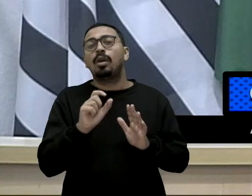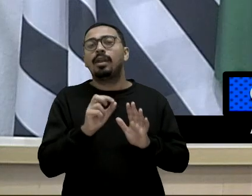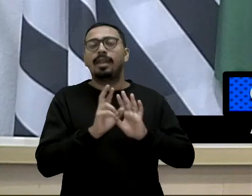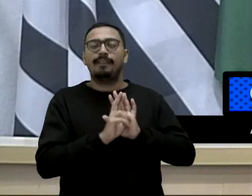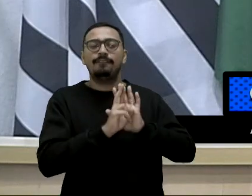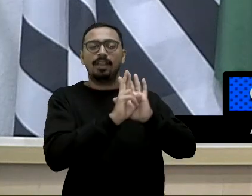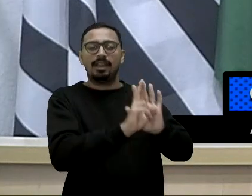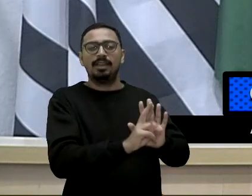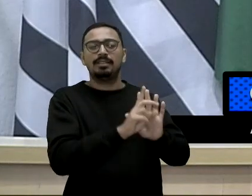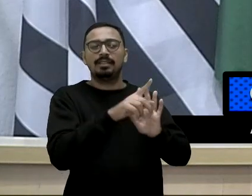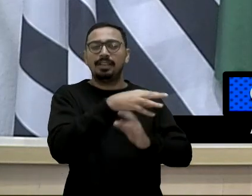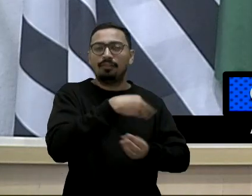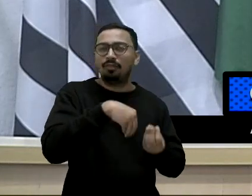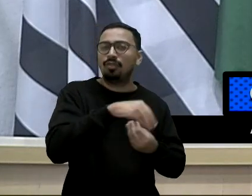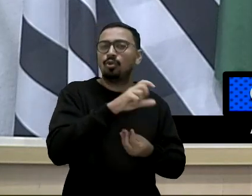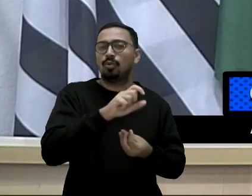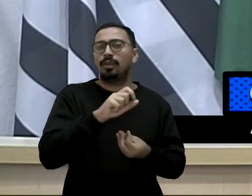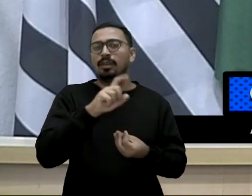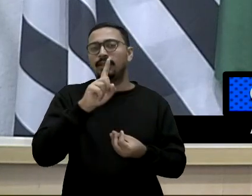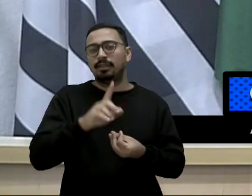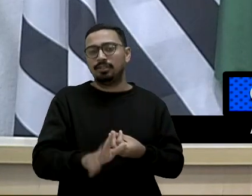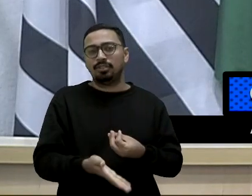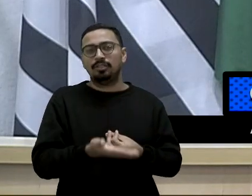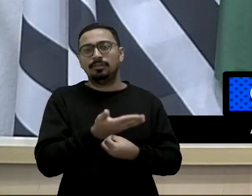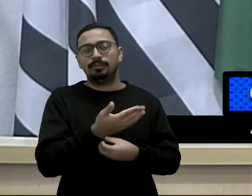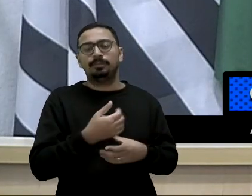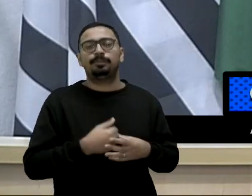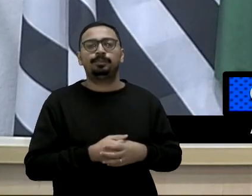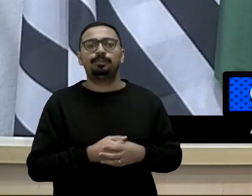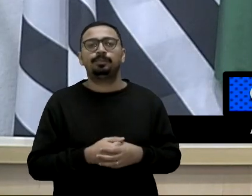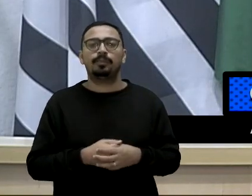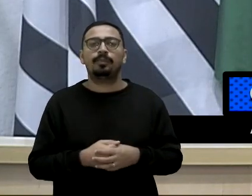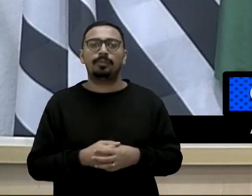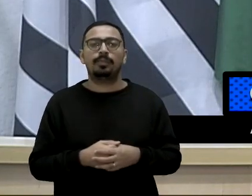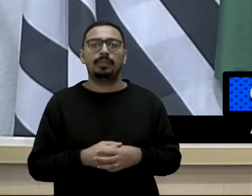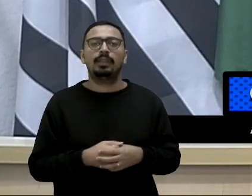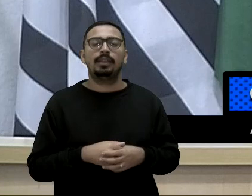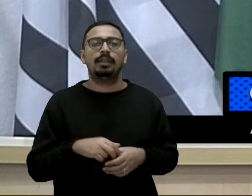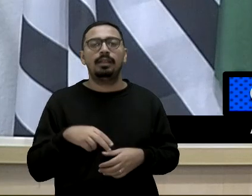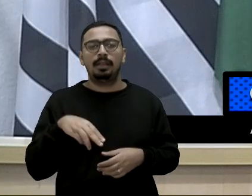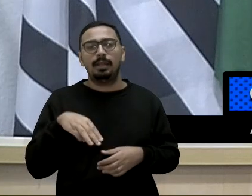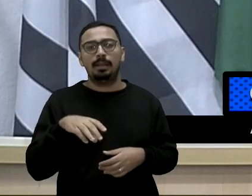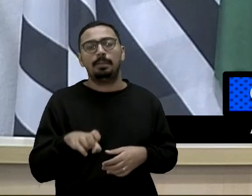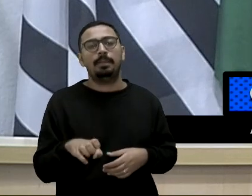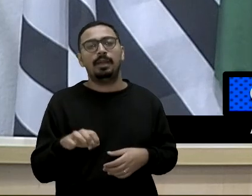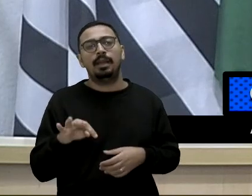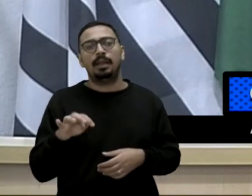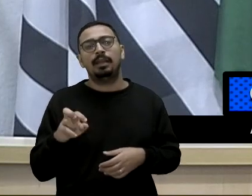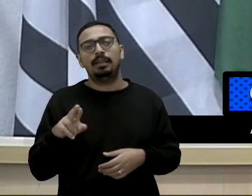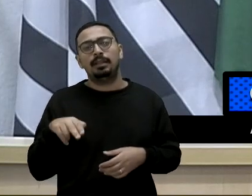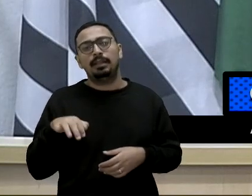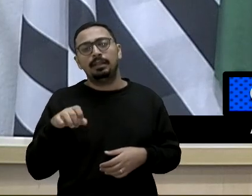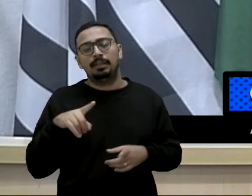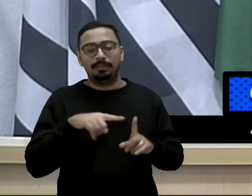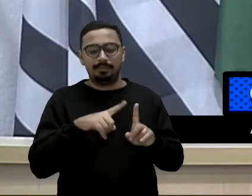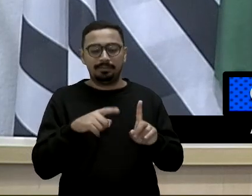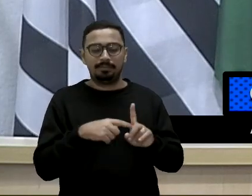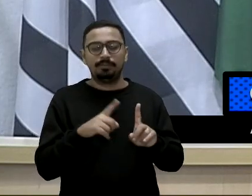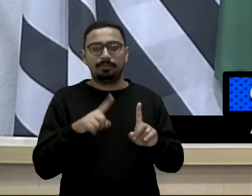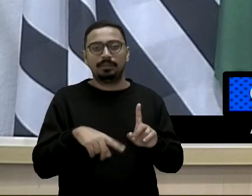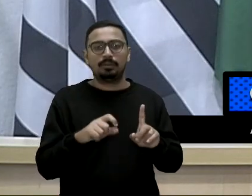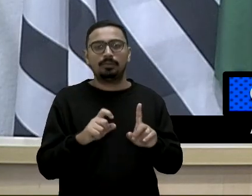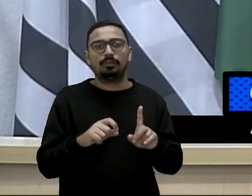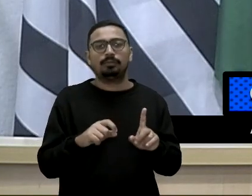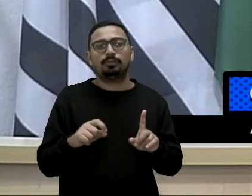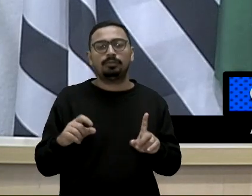envolve a maternidade, a gente já lembra da doutora Simone, porque sabe do profissionalismo, da bagagem que ela tem e